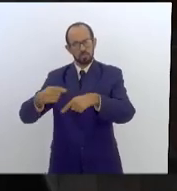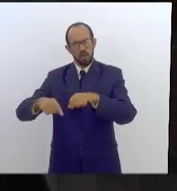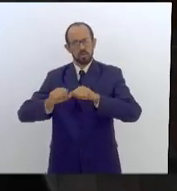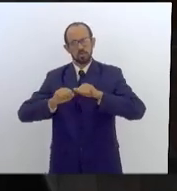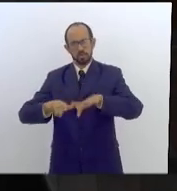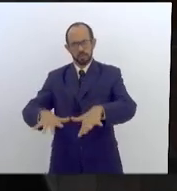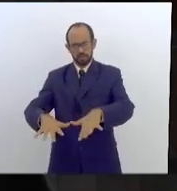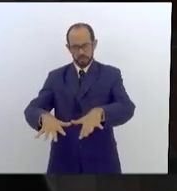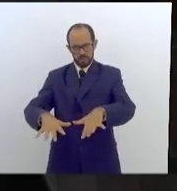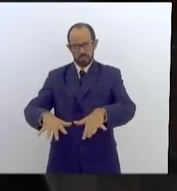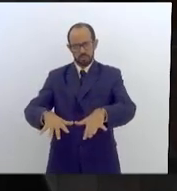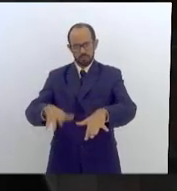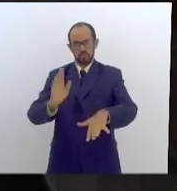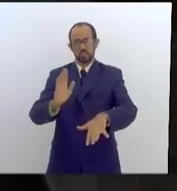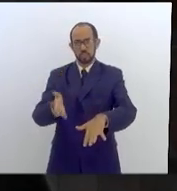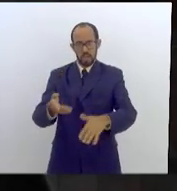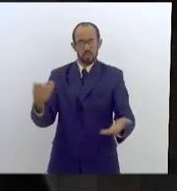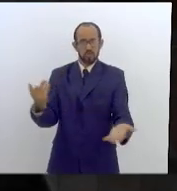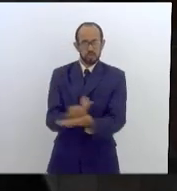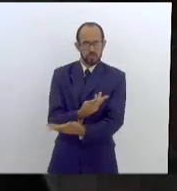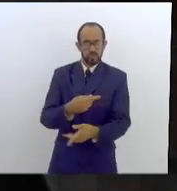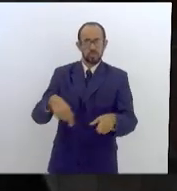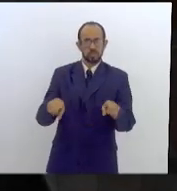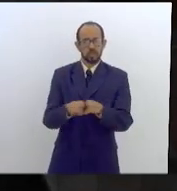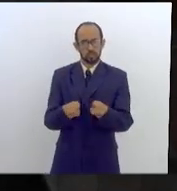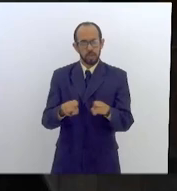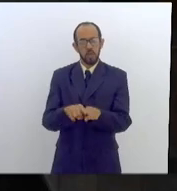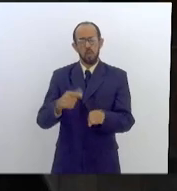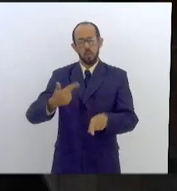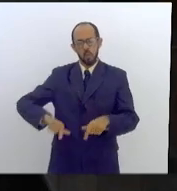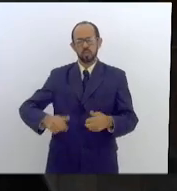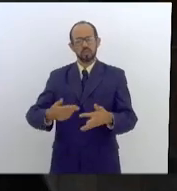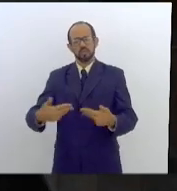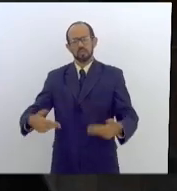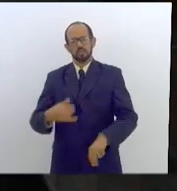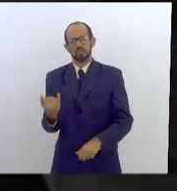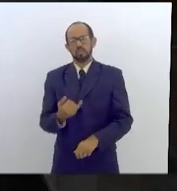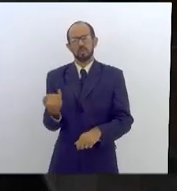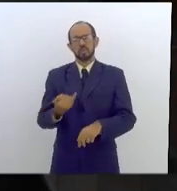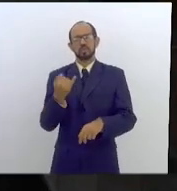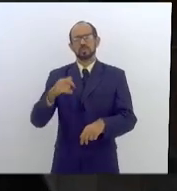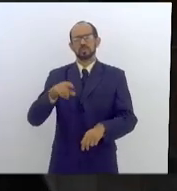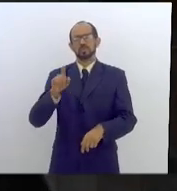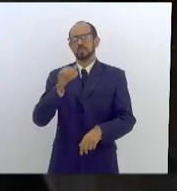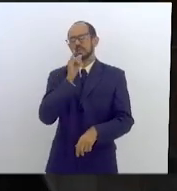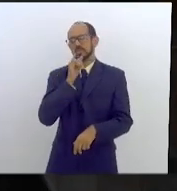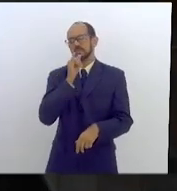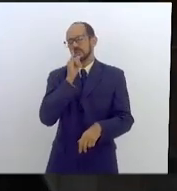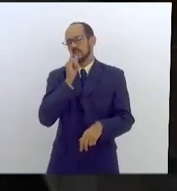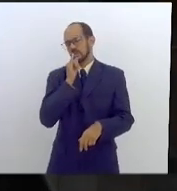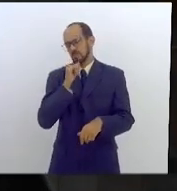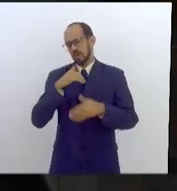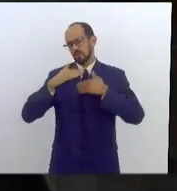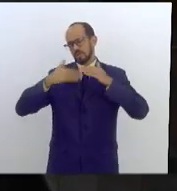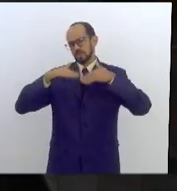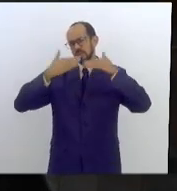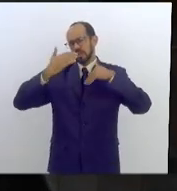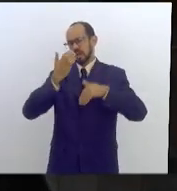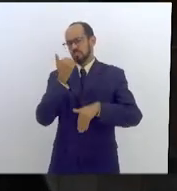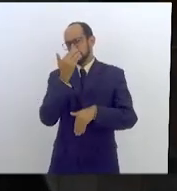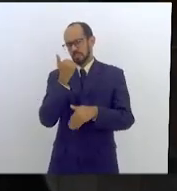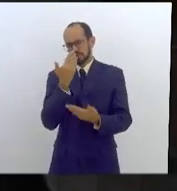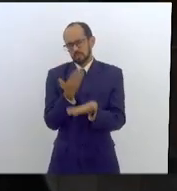ela já estavam dadas e se aprofundaram sem falar em outras questões igualmente importantes como por exemplo avançar na questão da alimentação